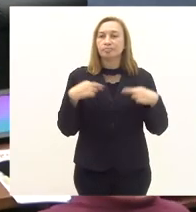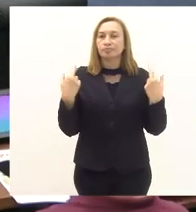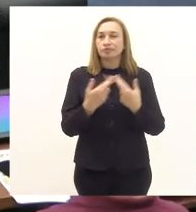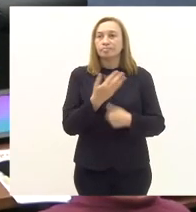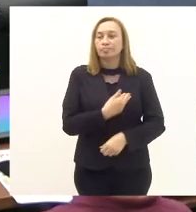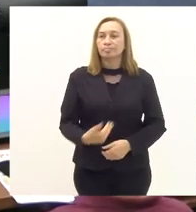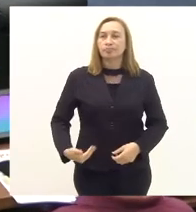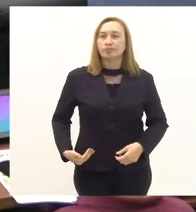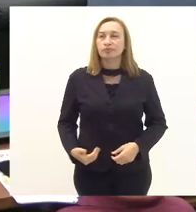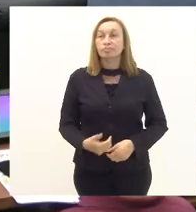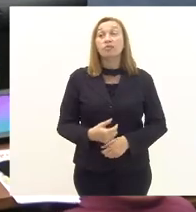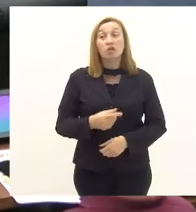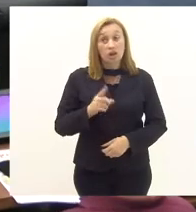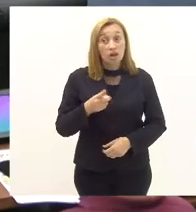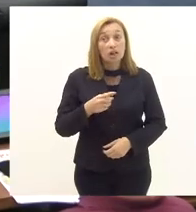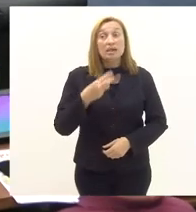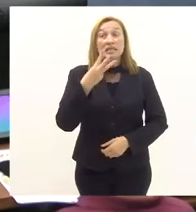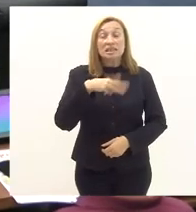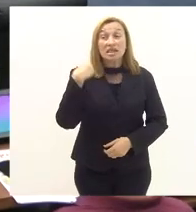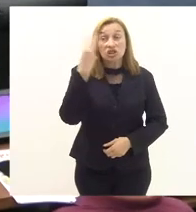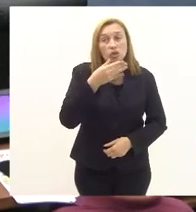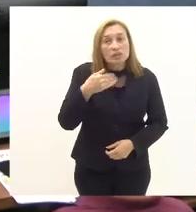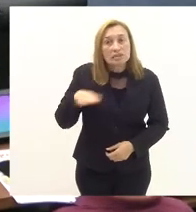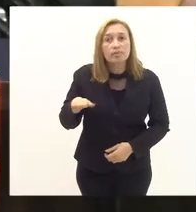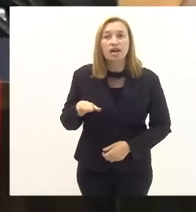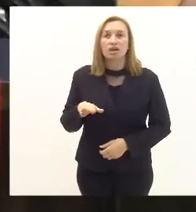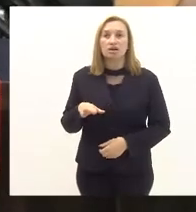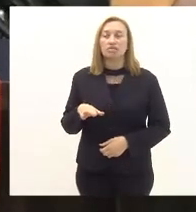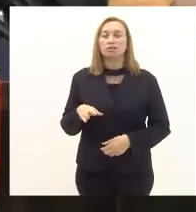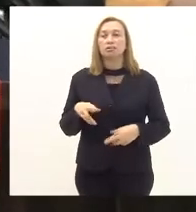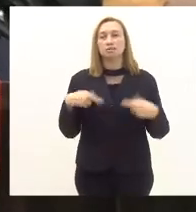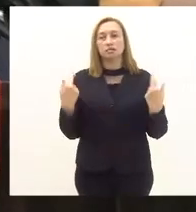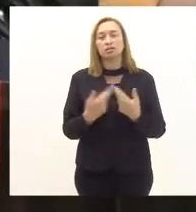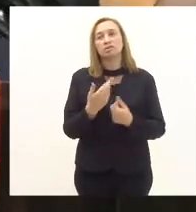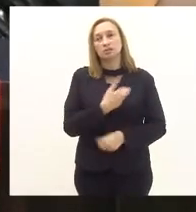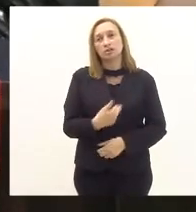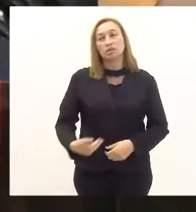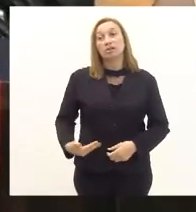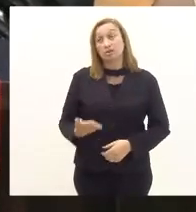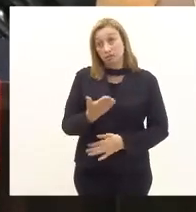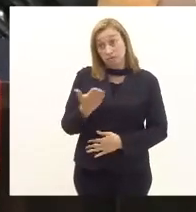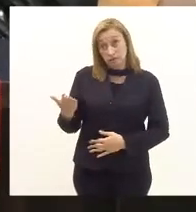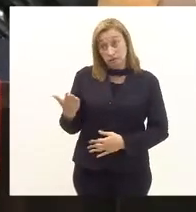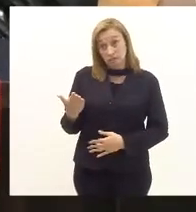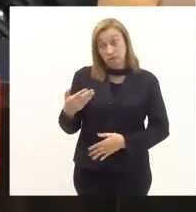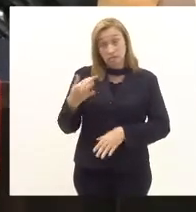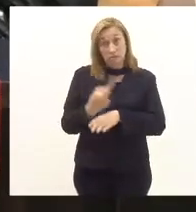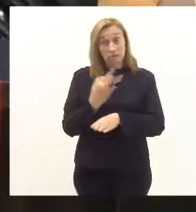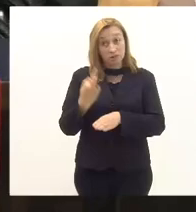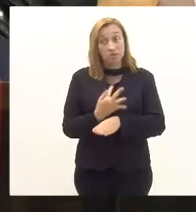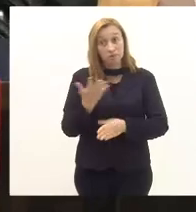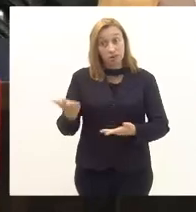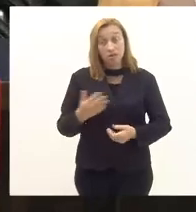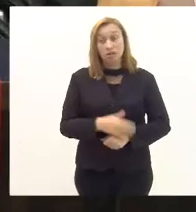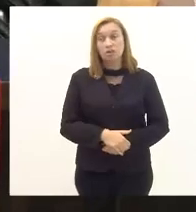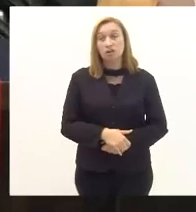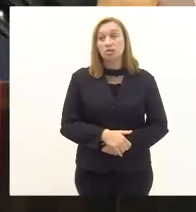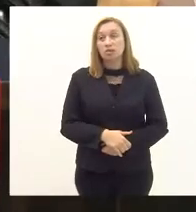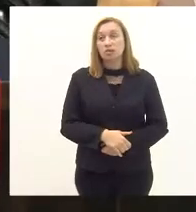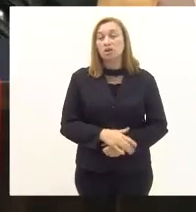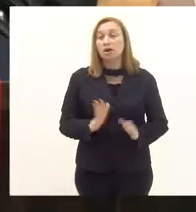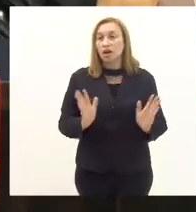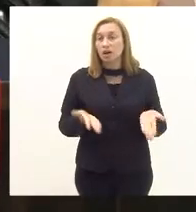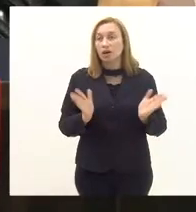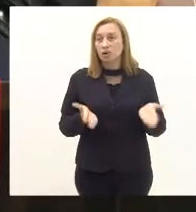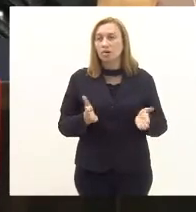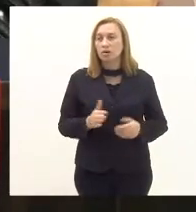audiência. Não, quase três horas, não. Estamos com 3 horas e meia de audiência pública. Vocês são uns resistentes. Então, agora